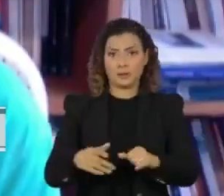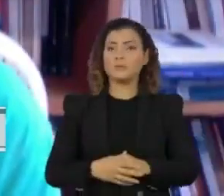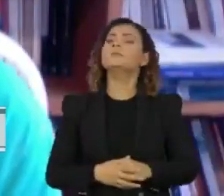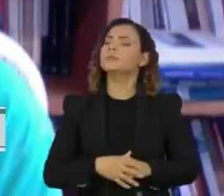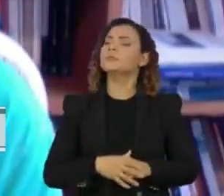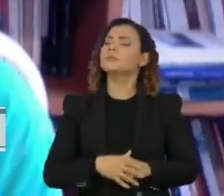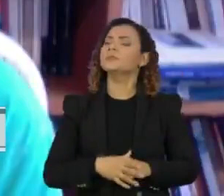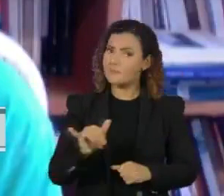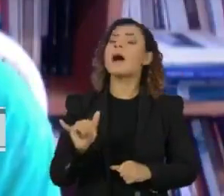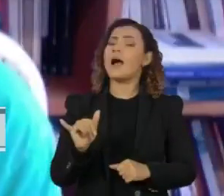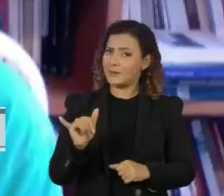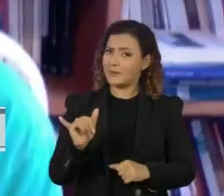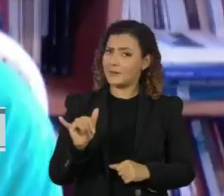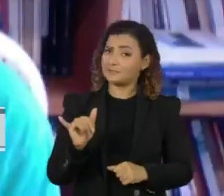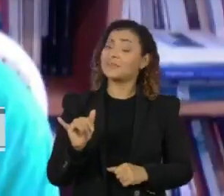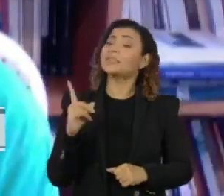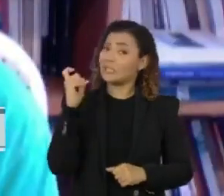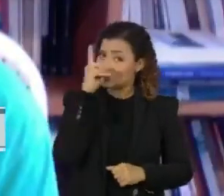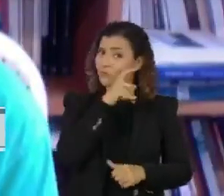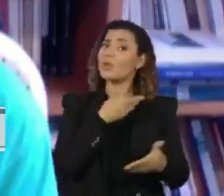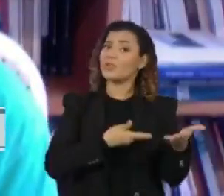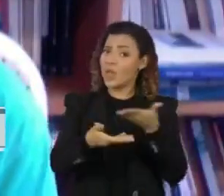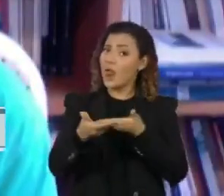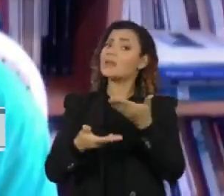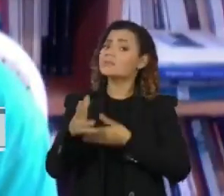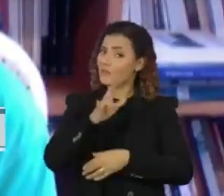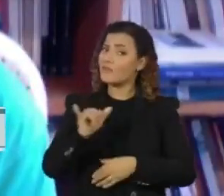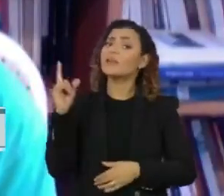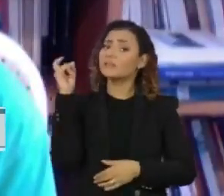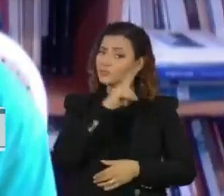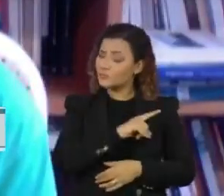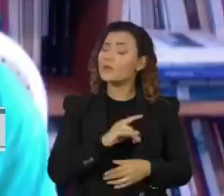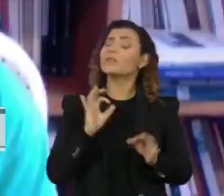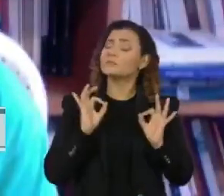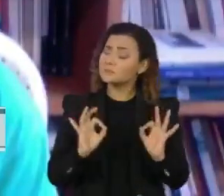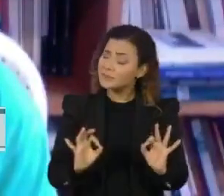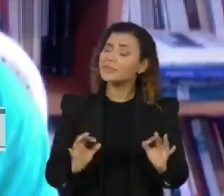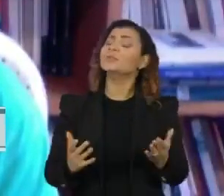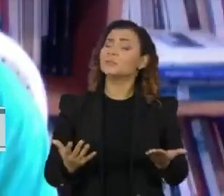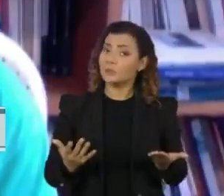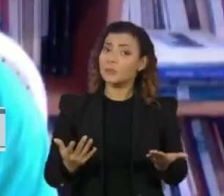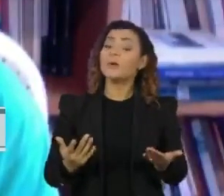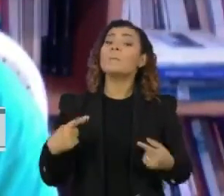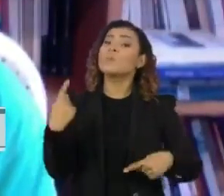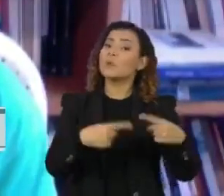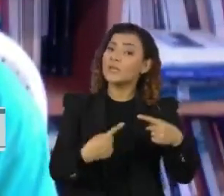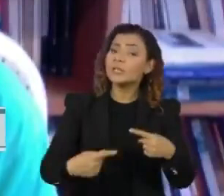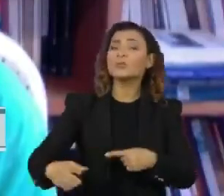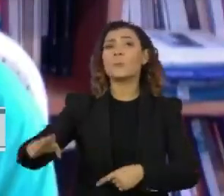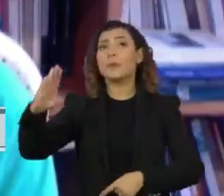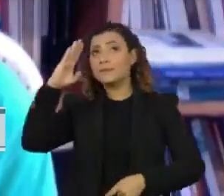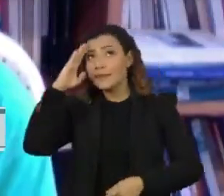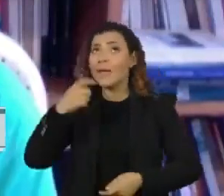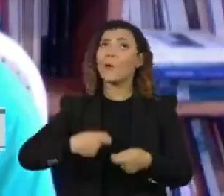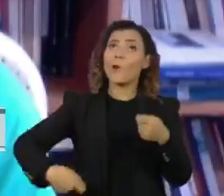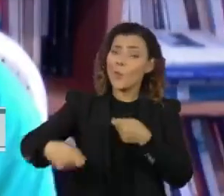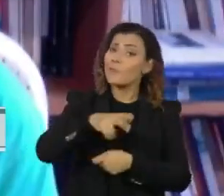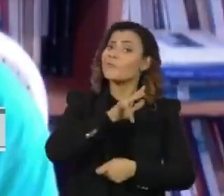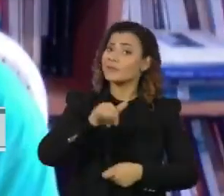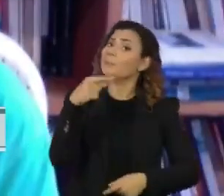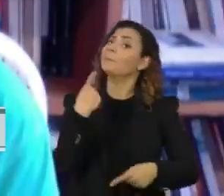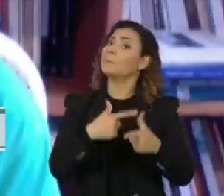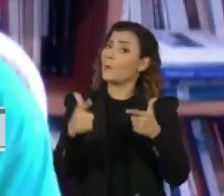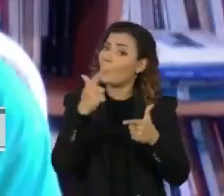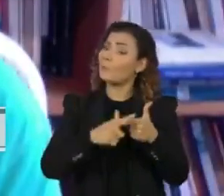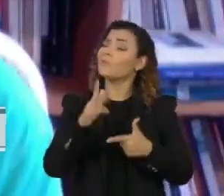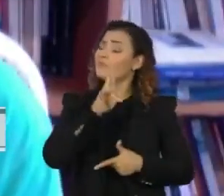ter muita dificuldade em todos os frontes. Político, militar, econômico, essa